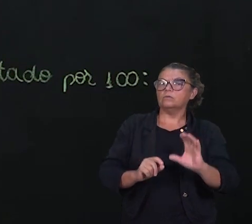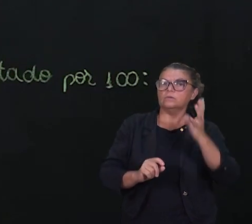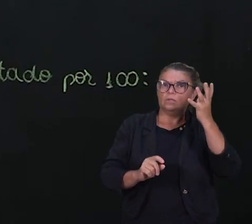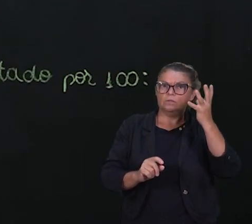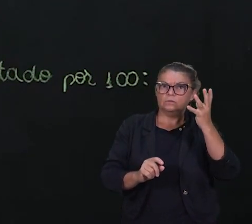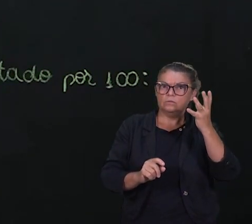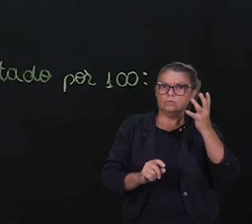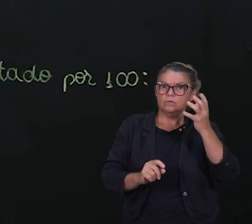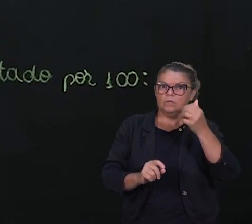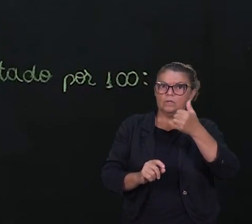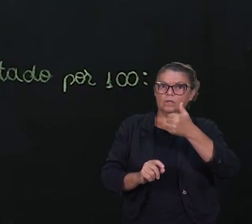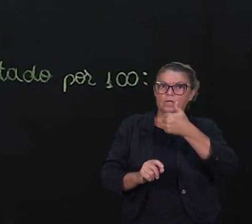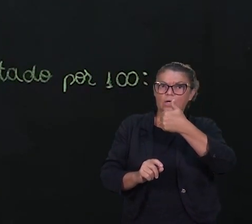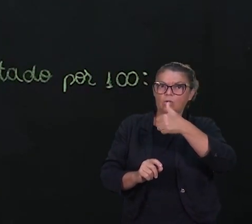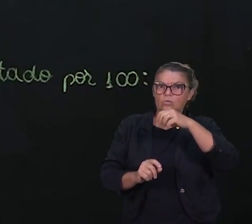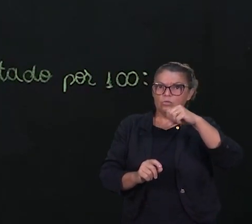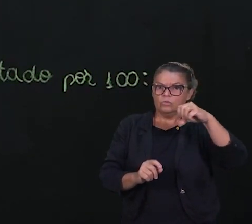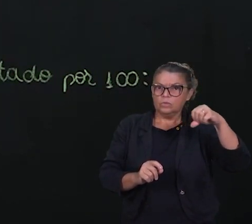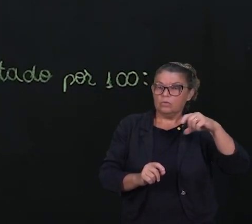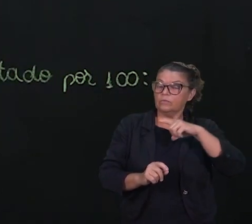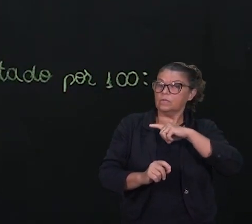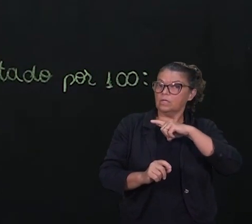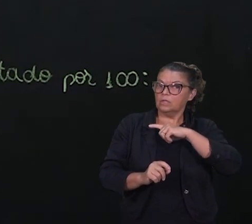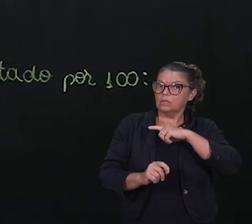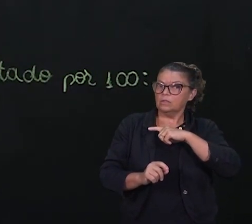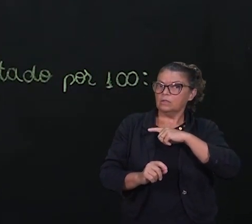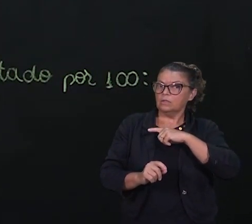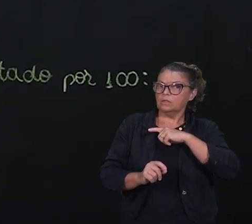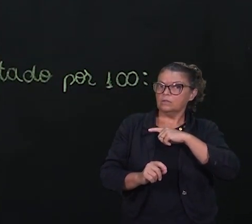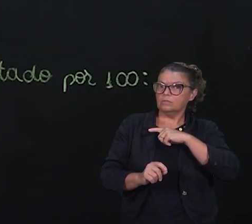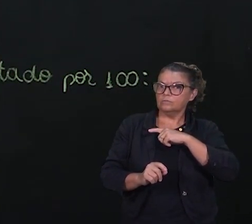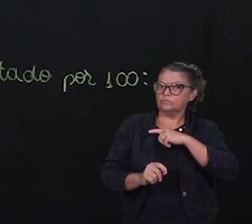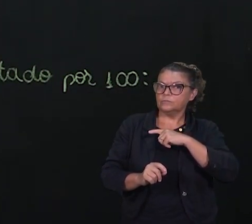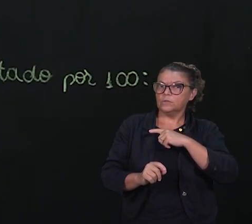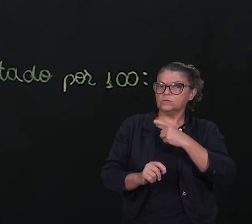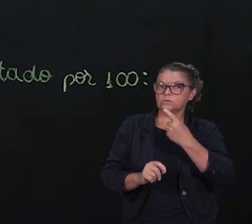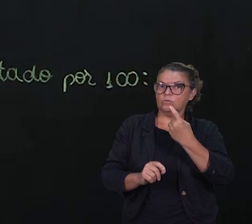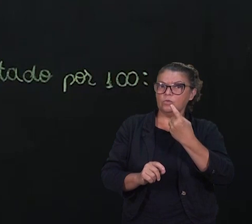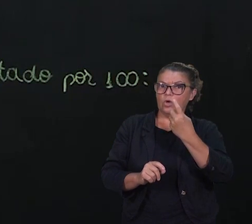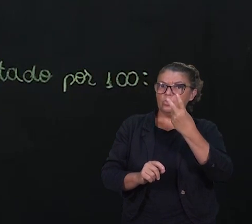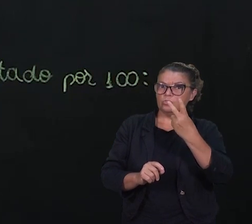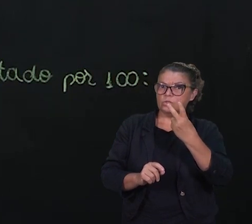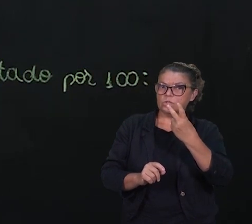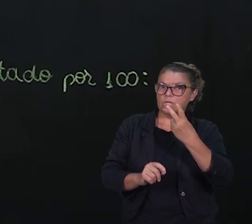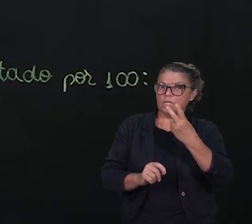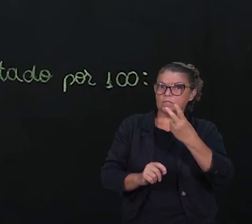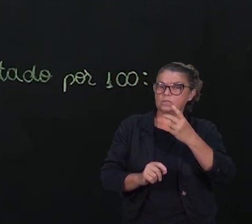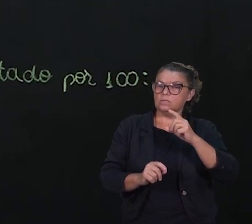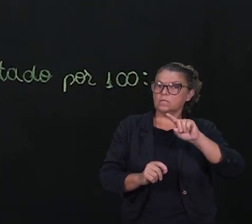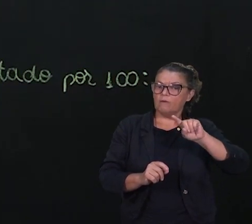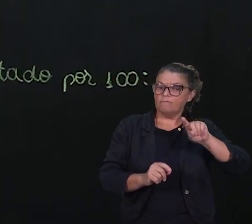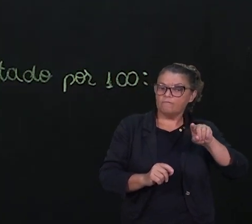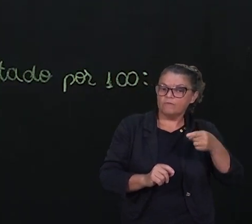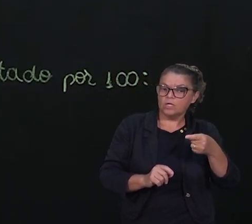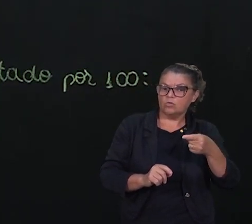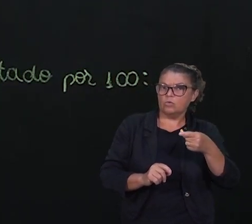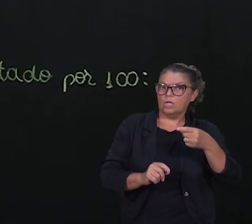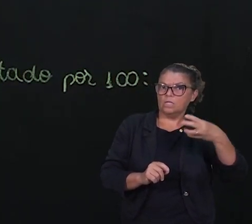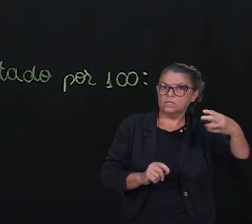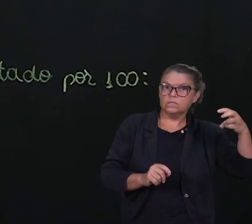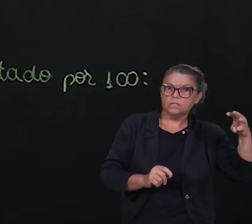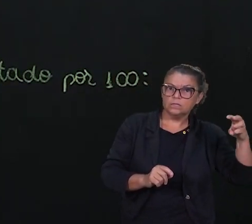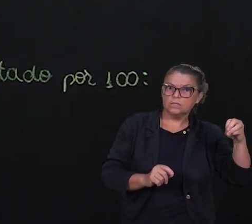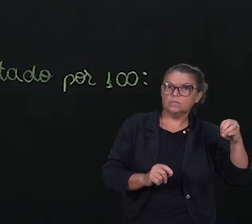acontece? Esse 1,99, reparem que ele possui duas casas decimais. Assim como também os